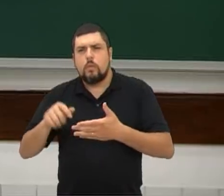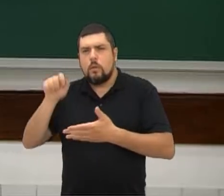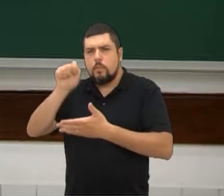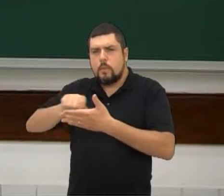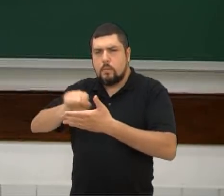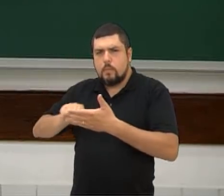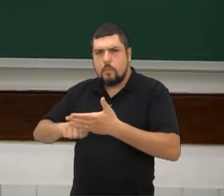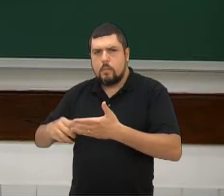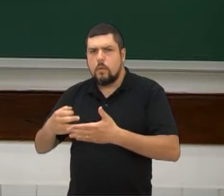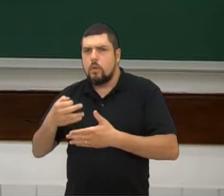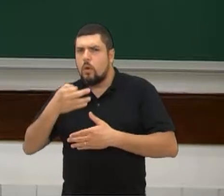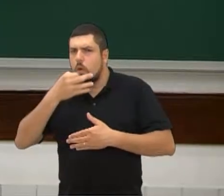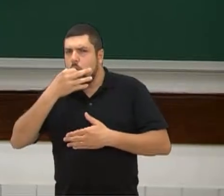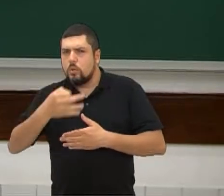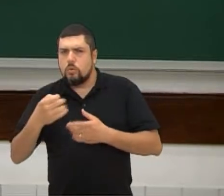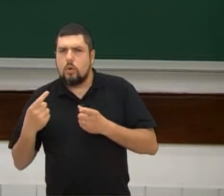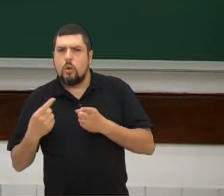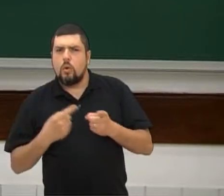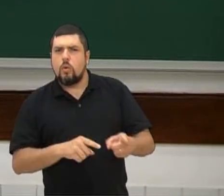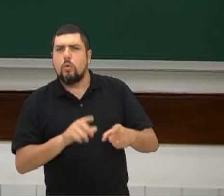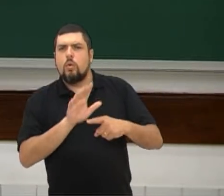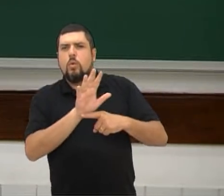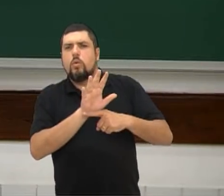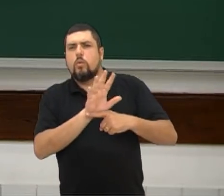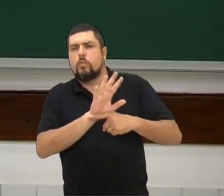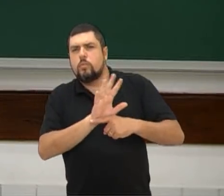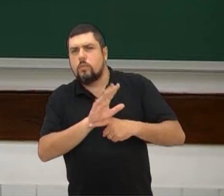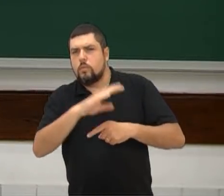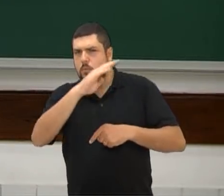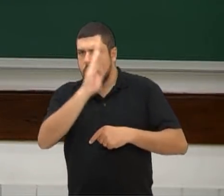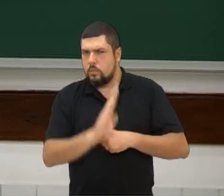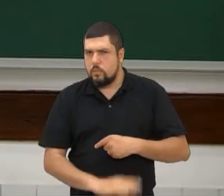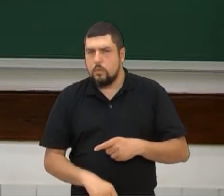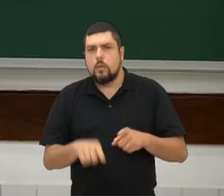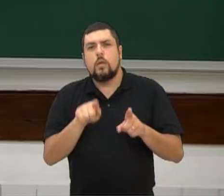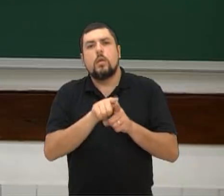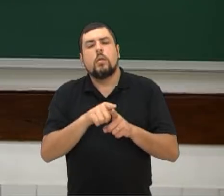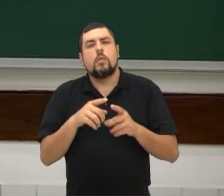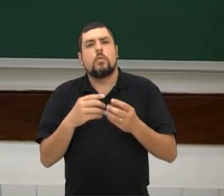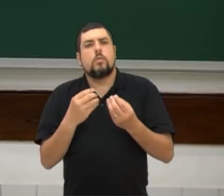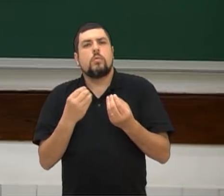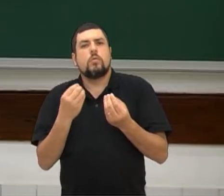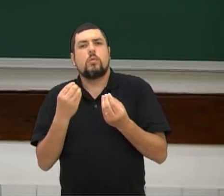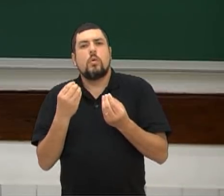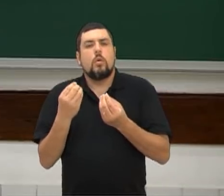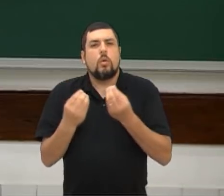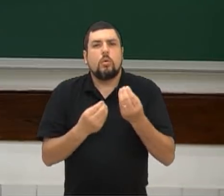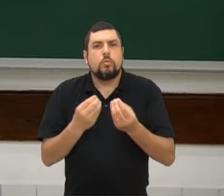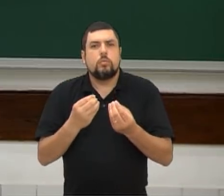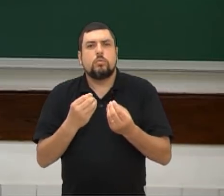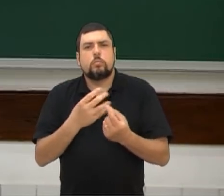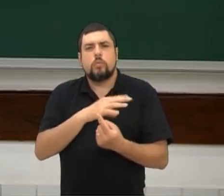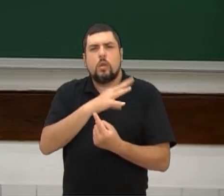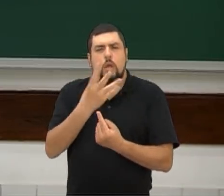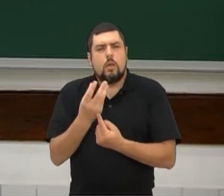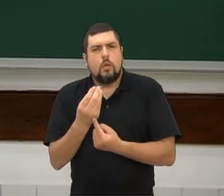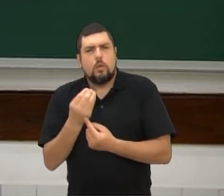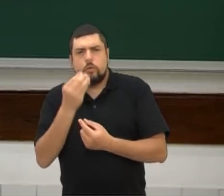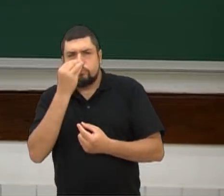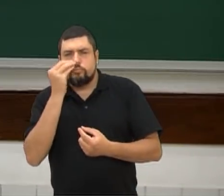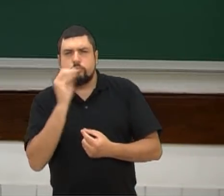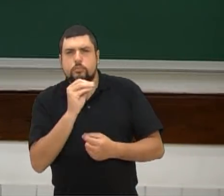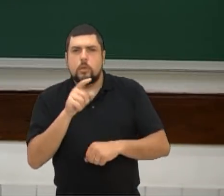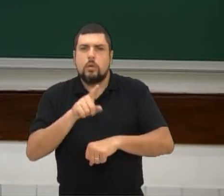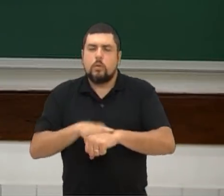está fazendo ao cinema brasileiro e também ao descaso que fazem com esta arte. Um tempo para